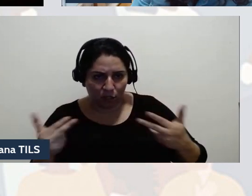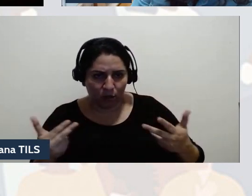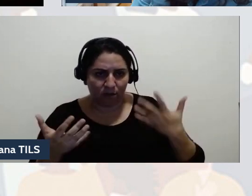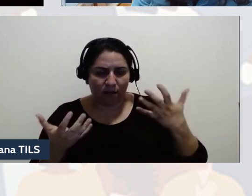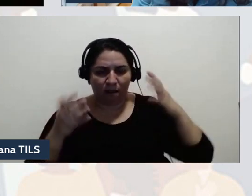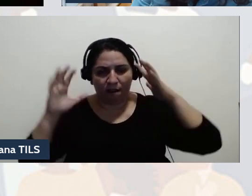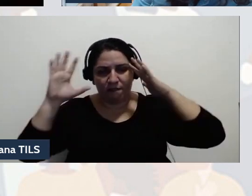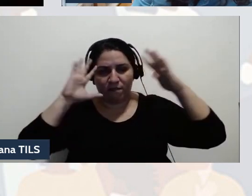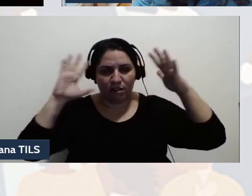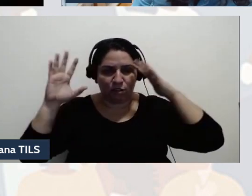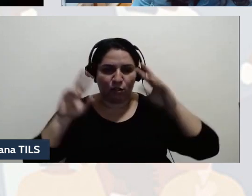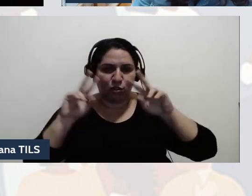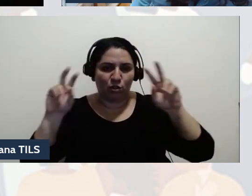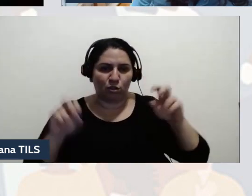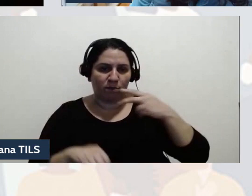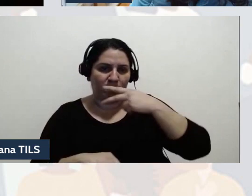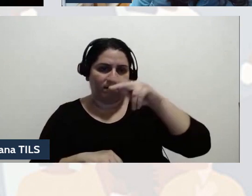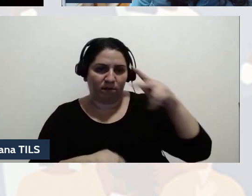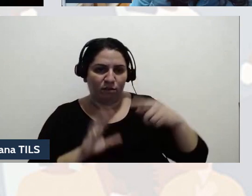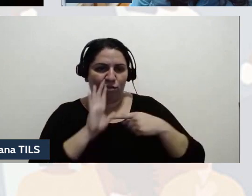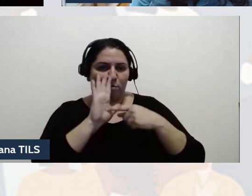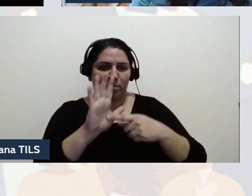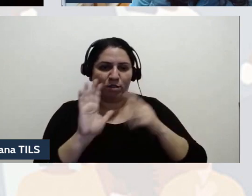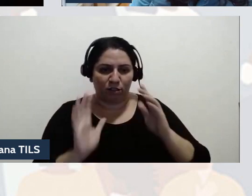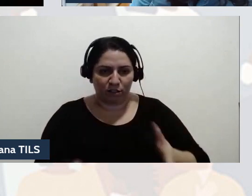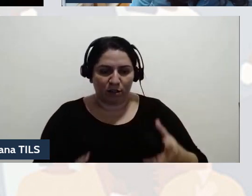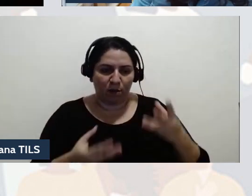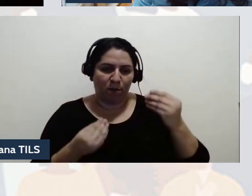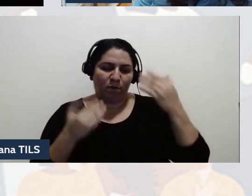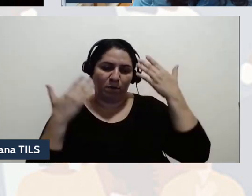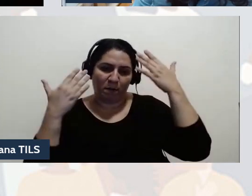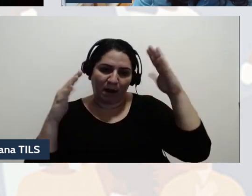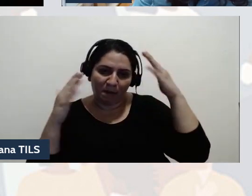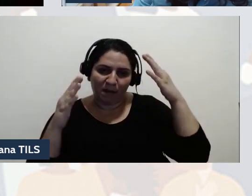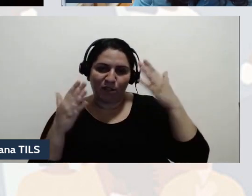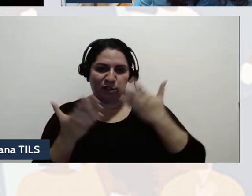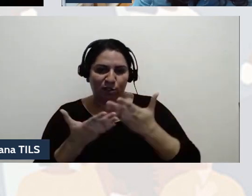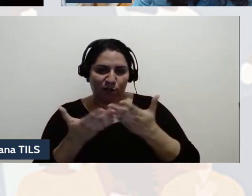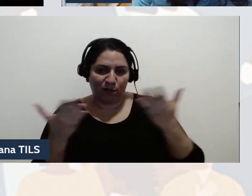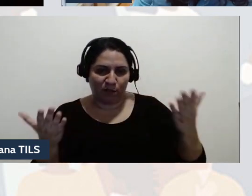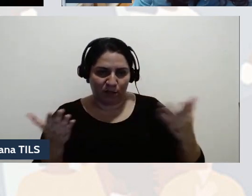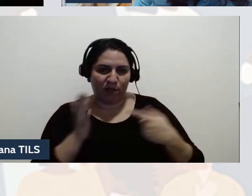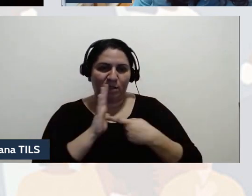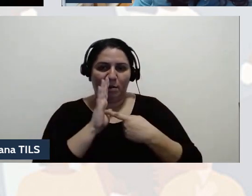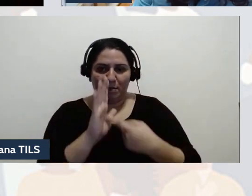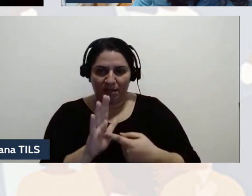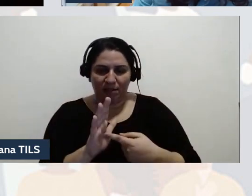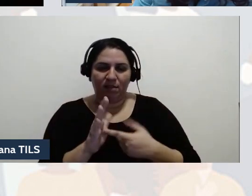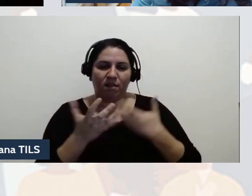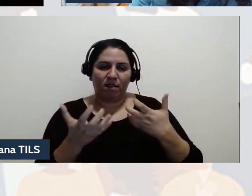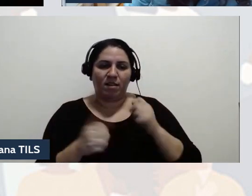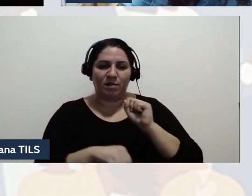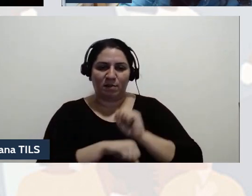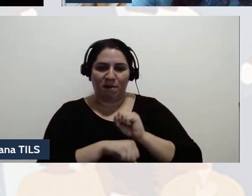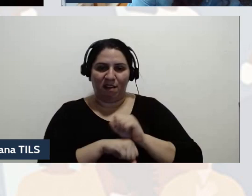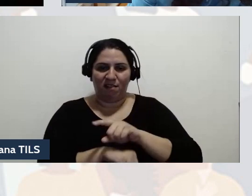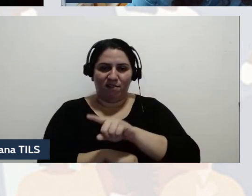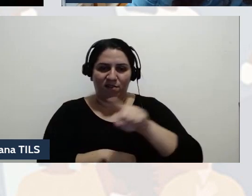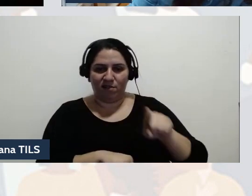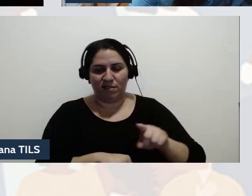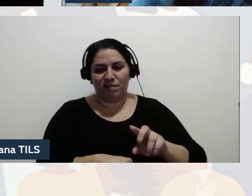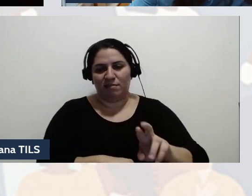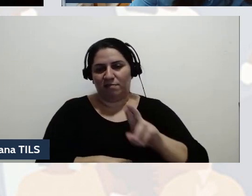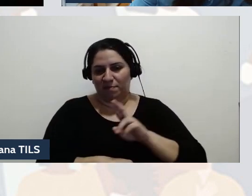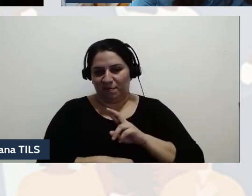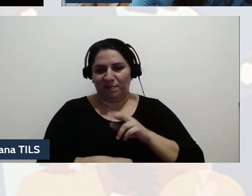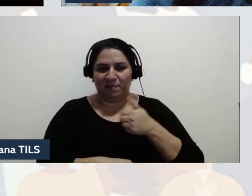as apresentações que vocês trouxeram. E mais uma vez eu parabenizo pelas reflexões, então eu aguardo as reflexões de